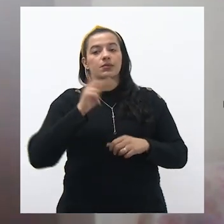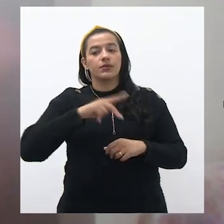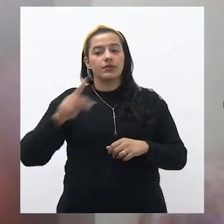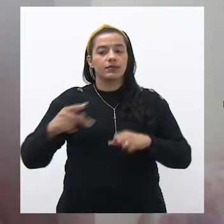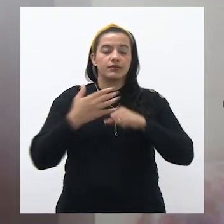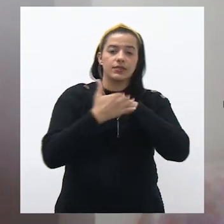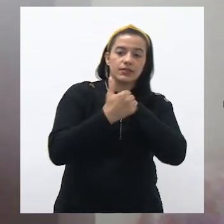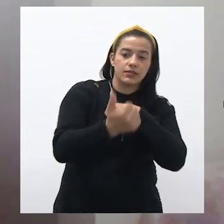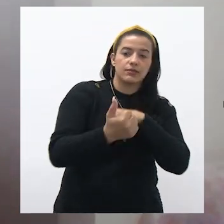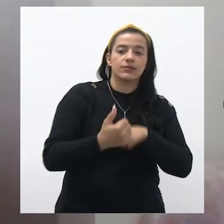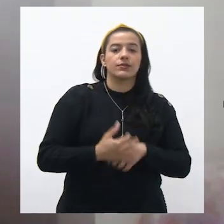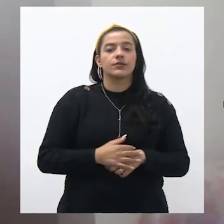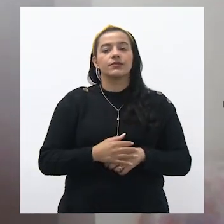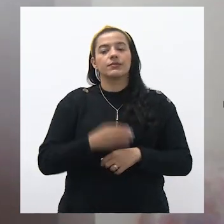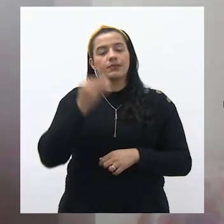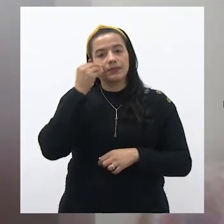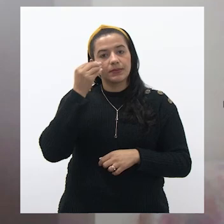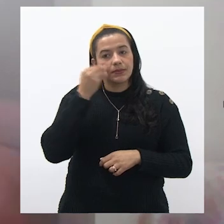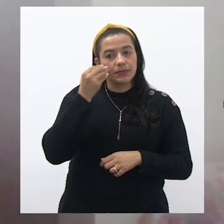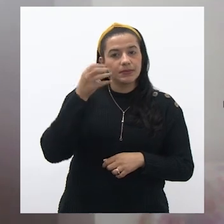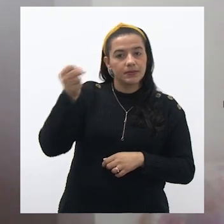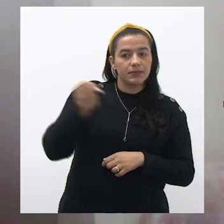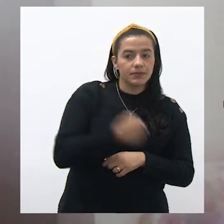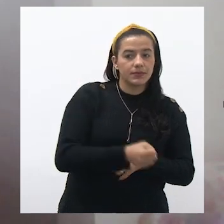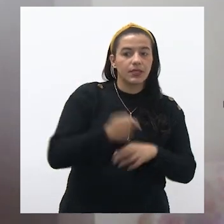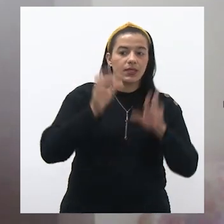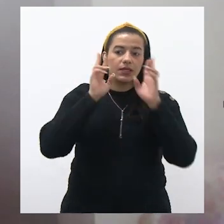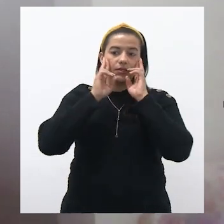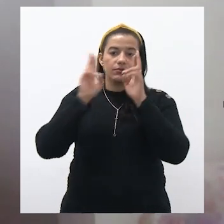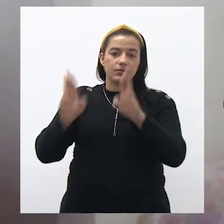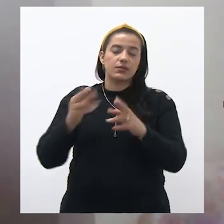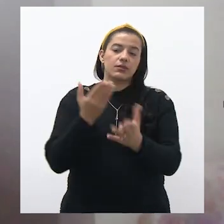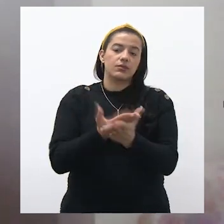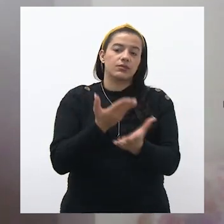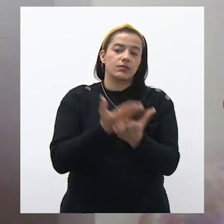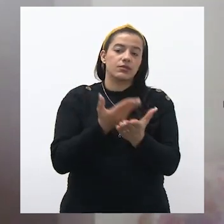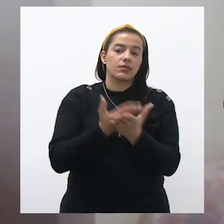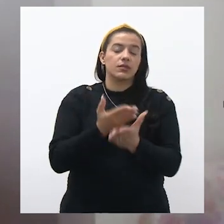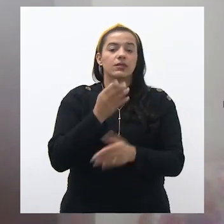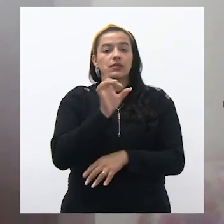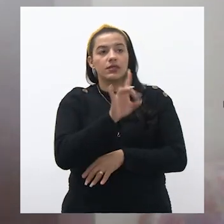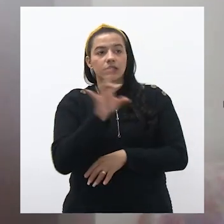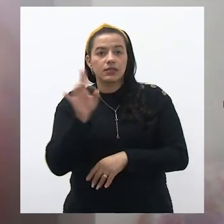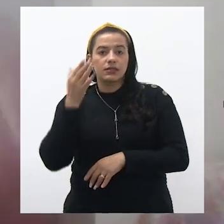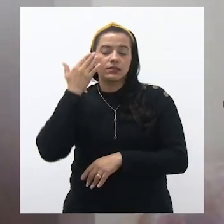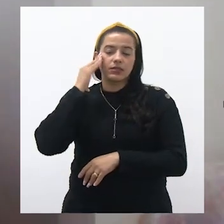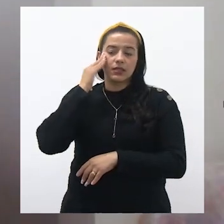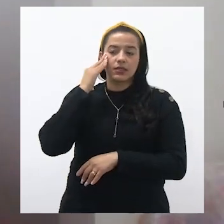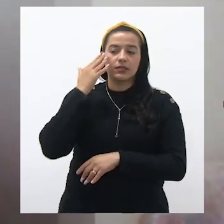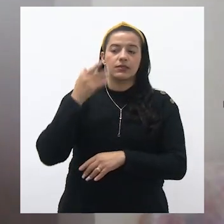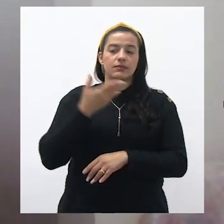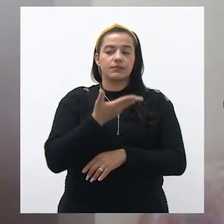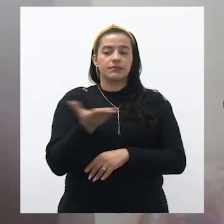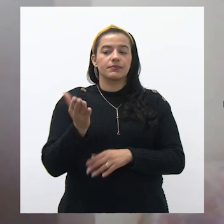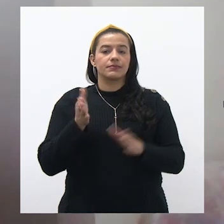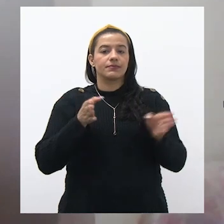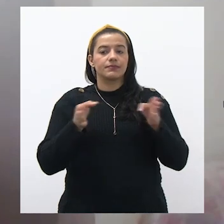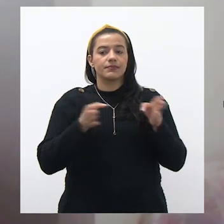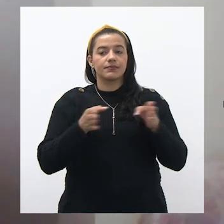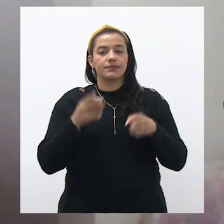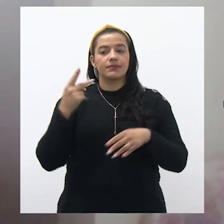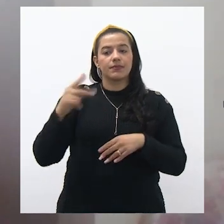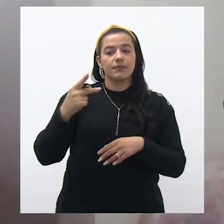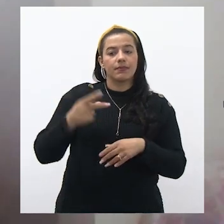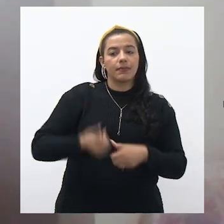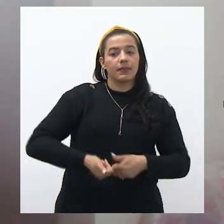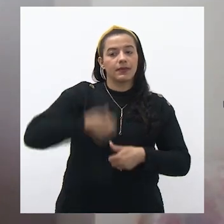vai trazendo o tempo todo e respeitando esse tempo do seu estudante, e entendendo que naquele momento, talvez a casa dele não seja